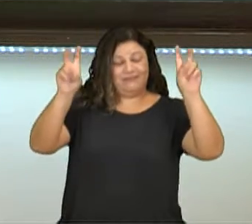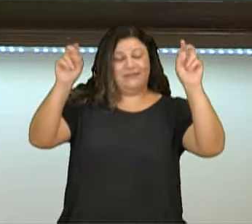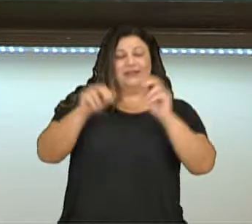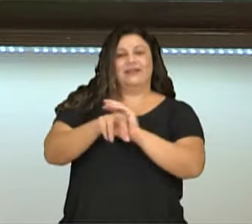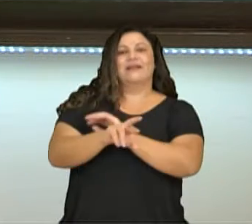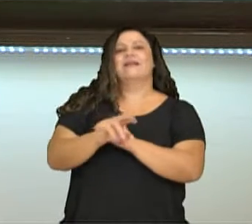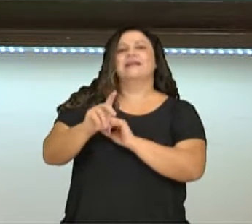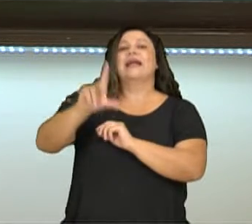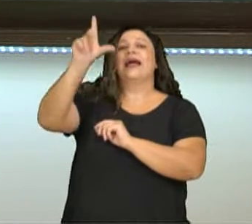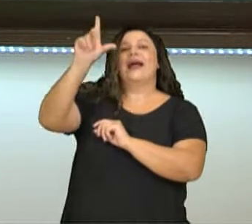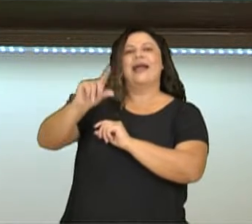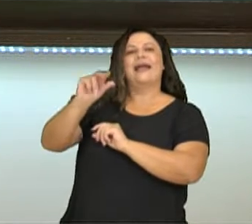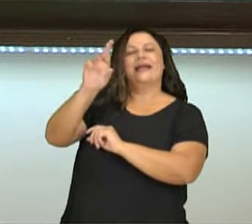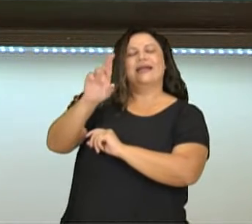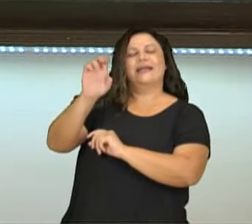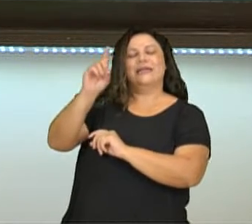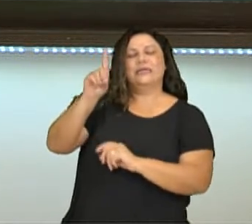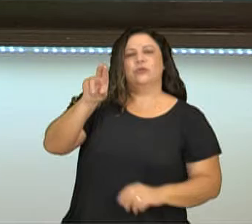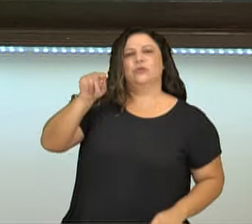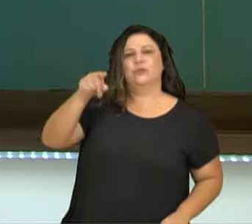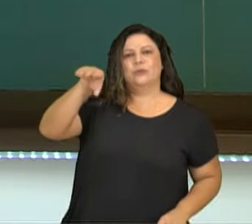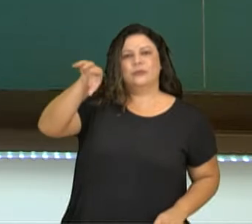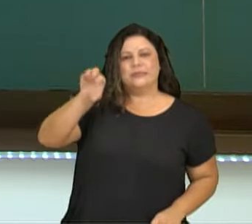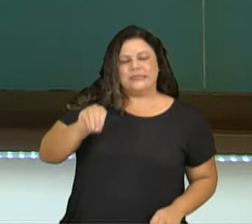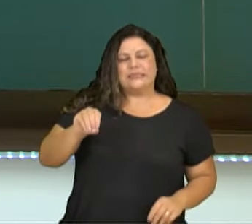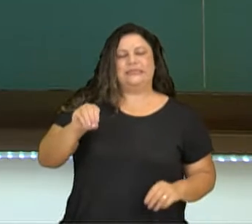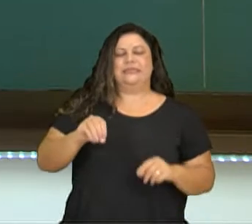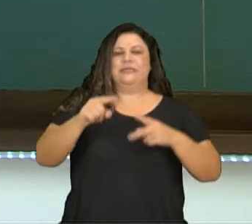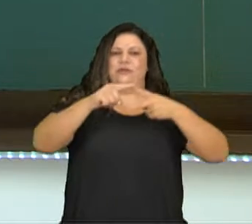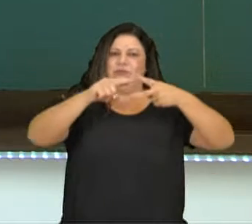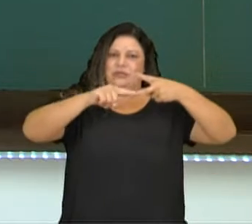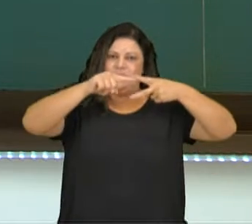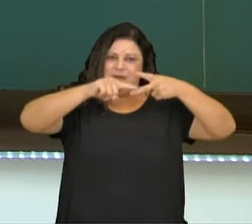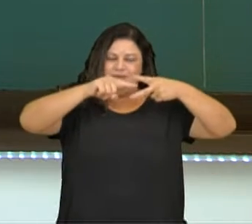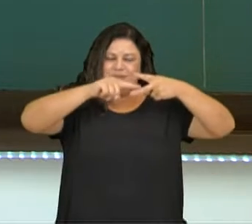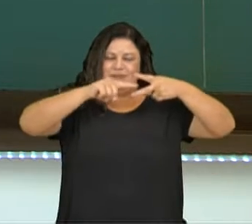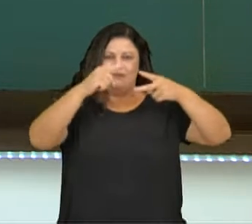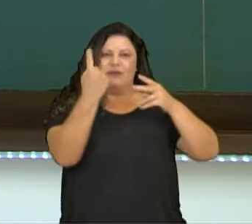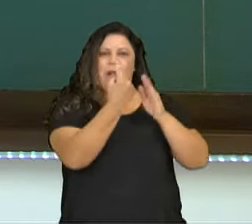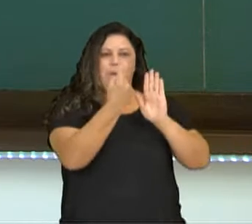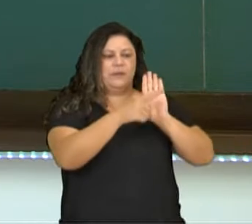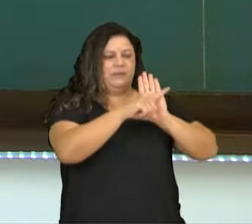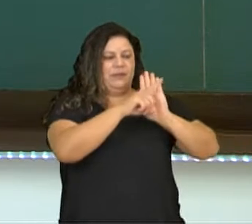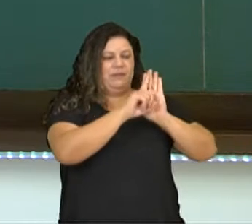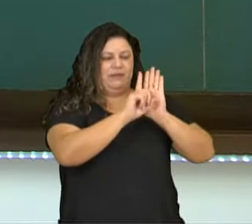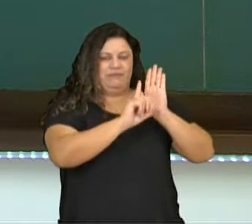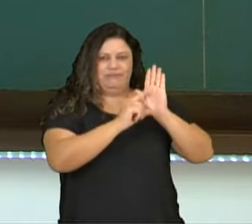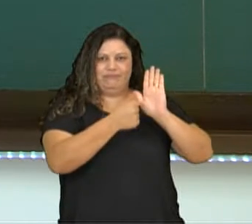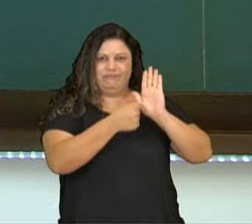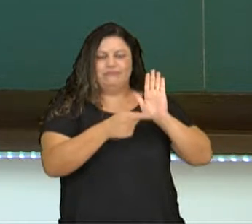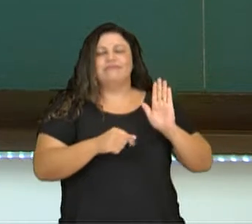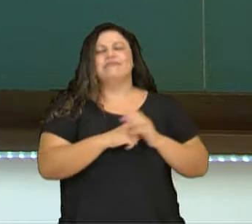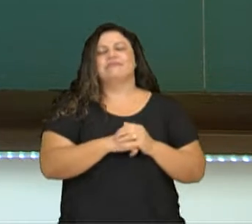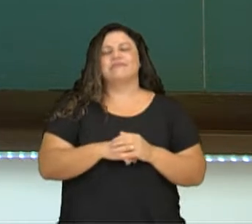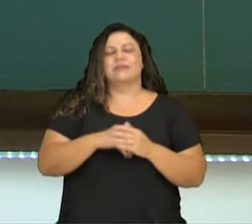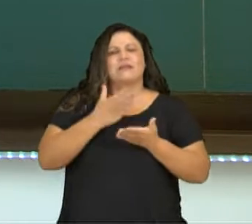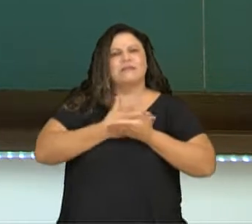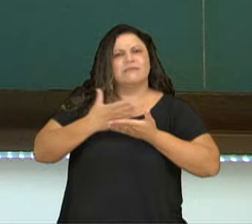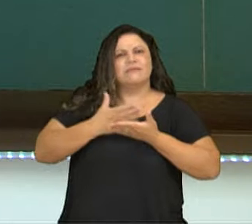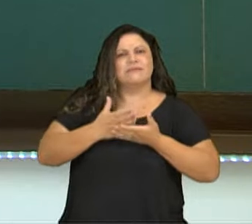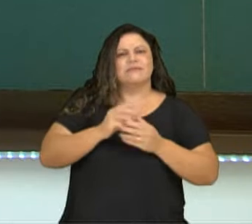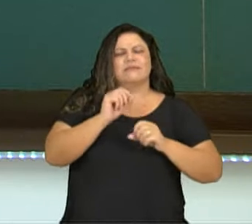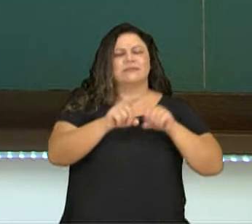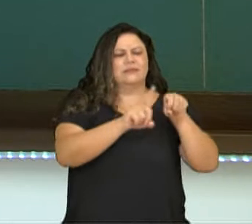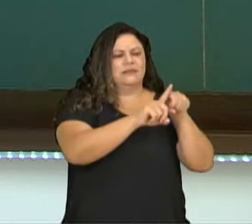ao primeiro quadrante. E vamos iniciar reconhecendo os quadrantes de uma circunferência trigonométrica.